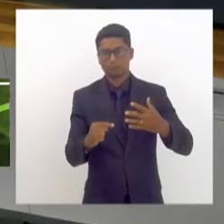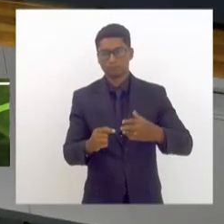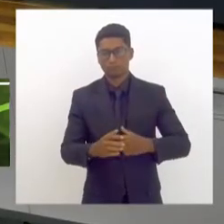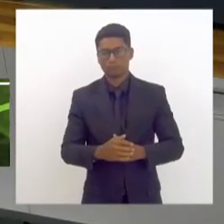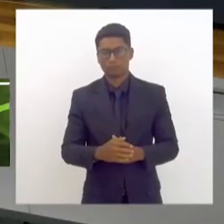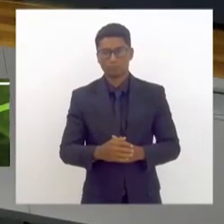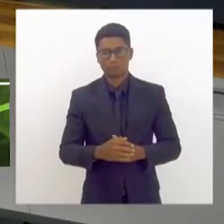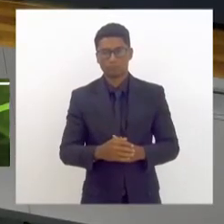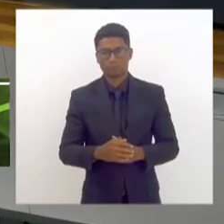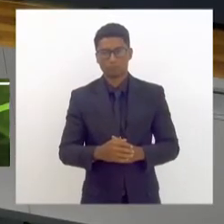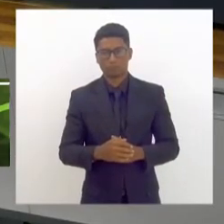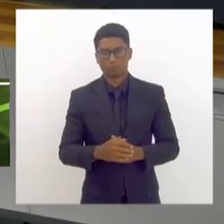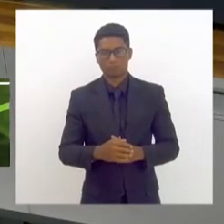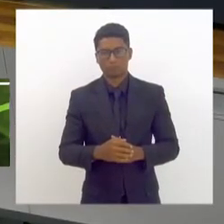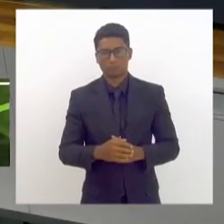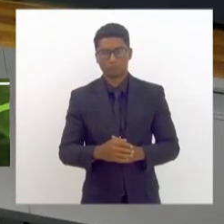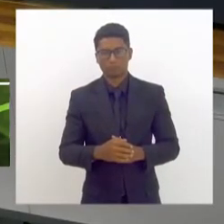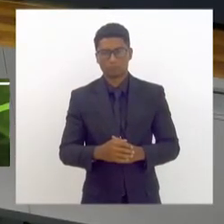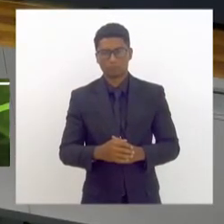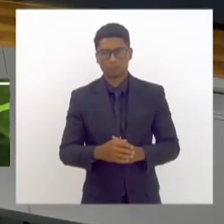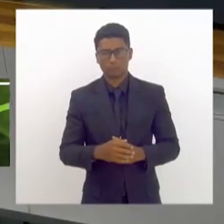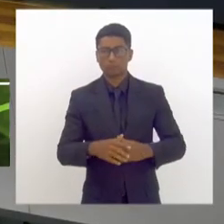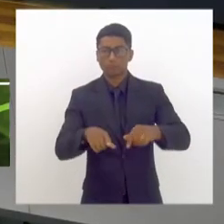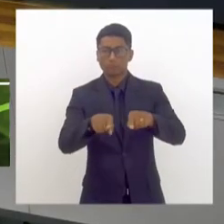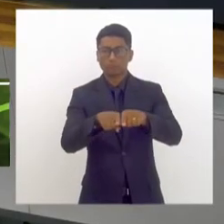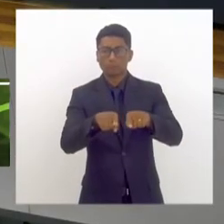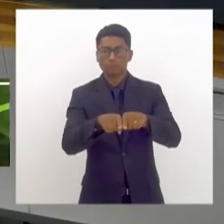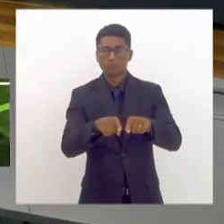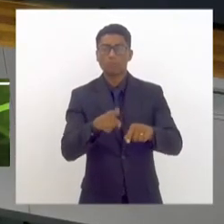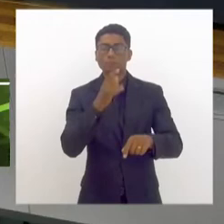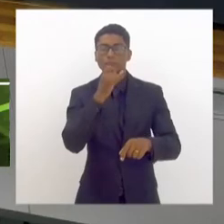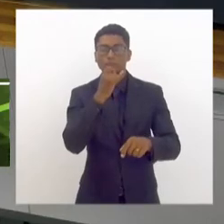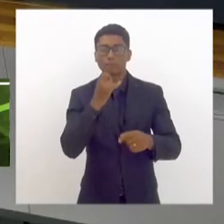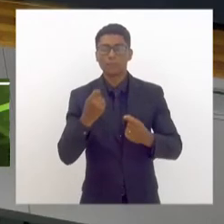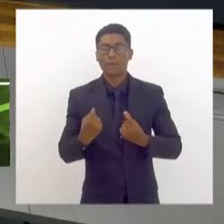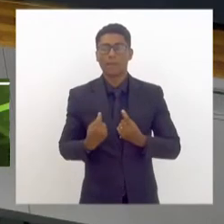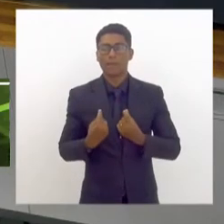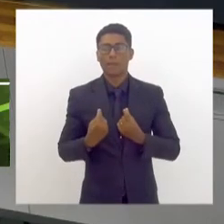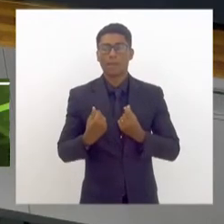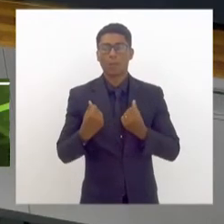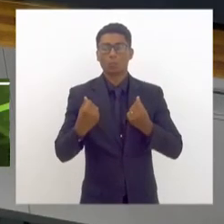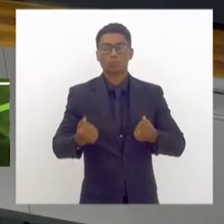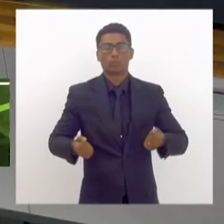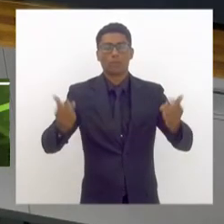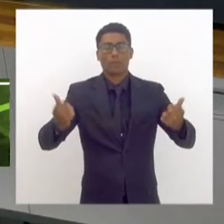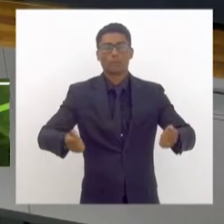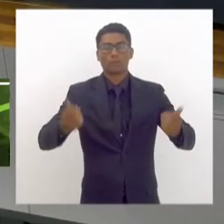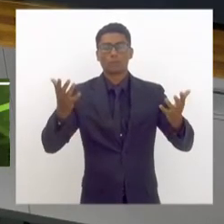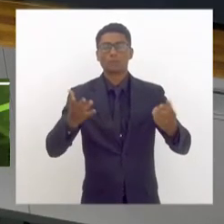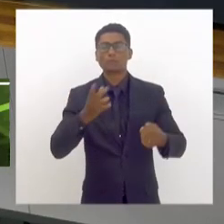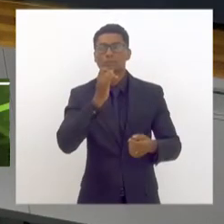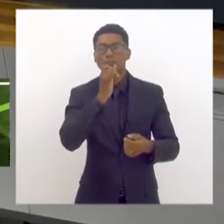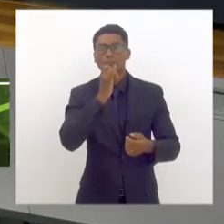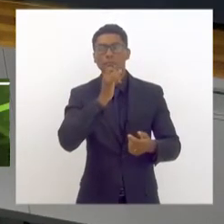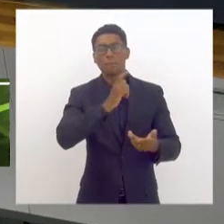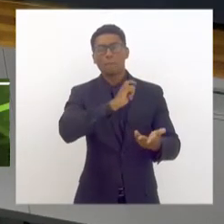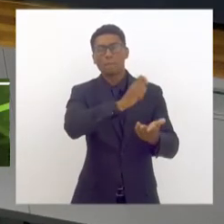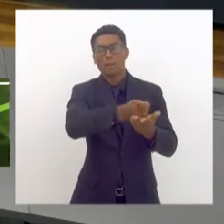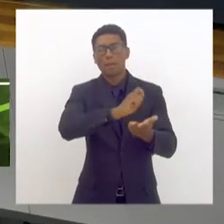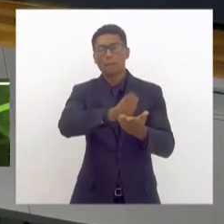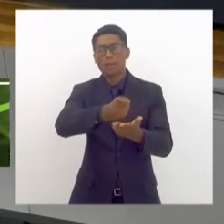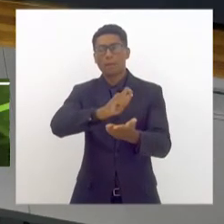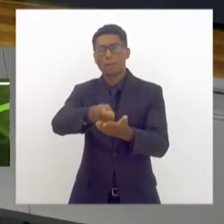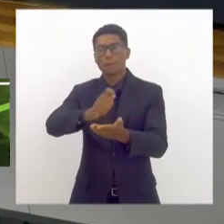tá no bojo das impossibilidades de gasto de recursos financeiros o pagamento, por exemplo, de